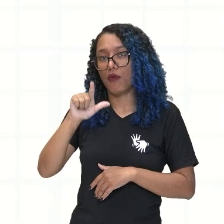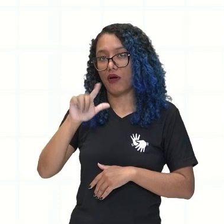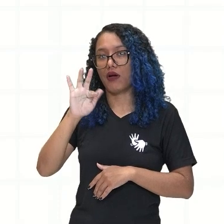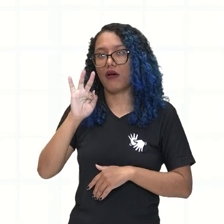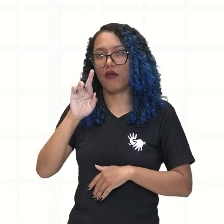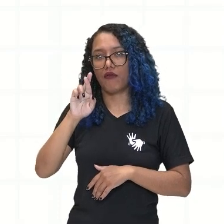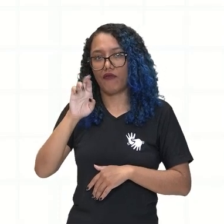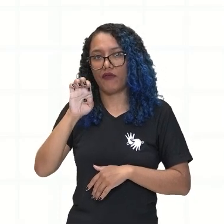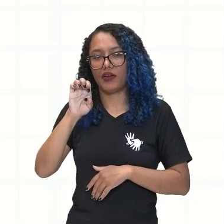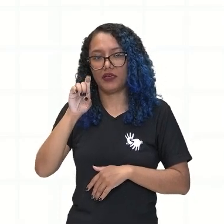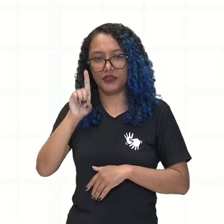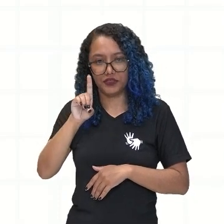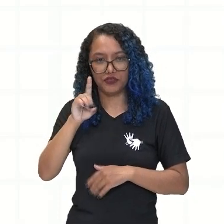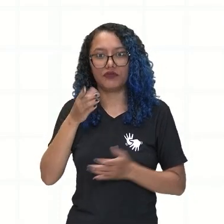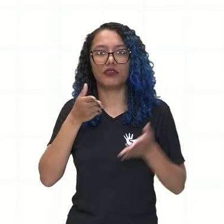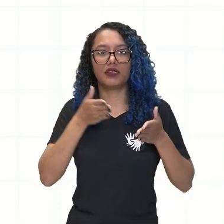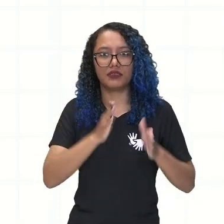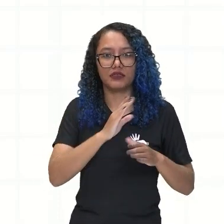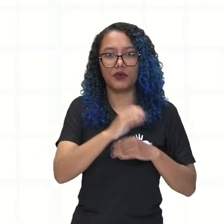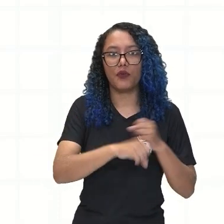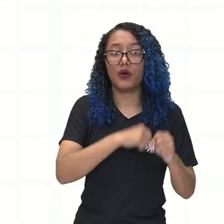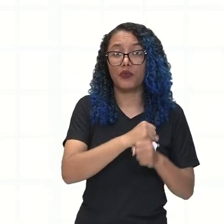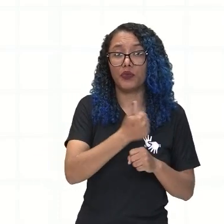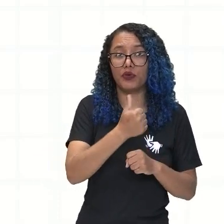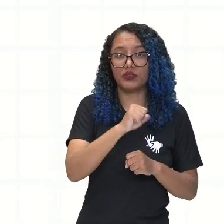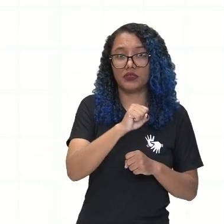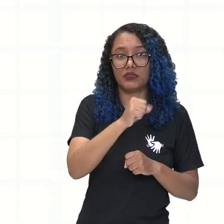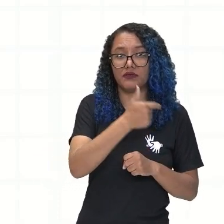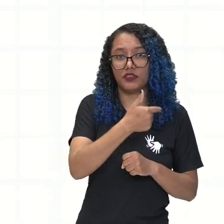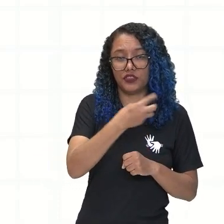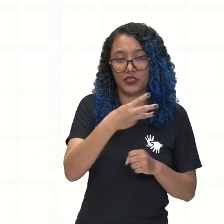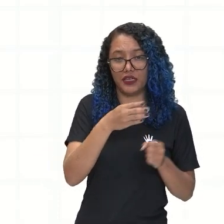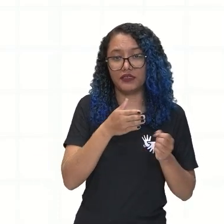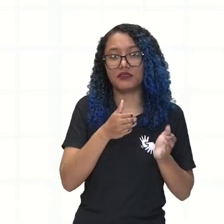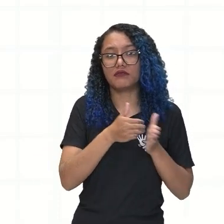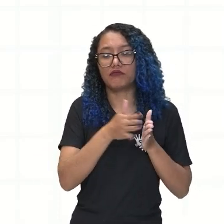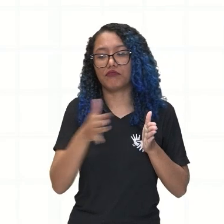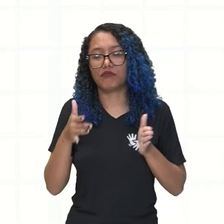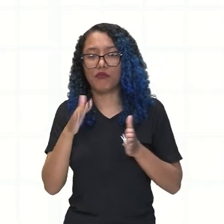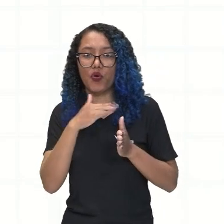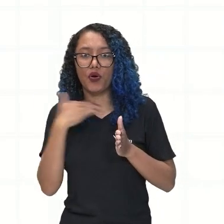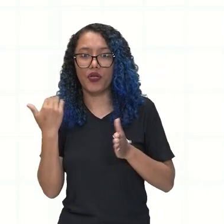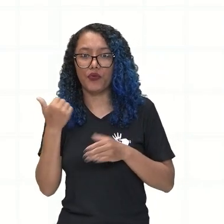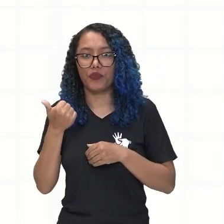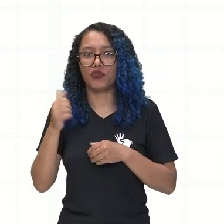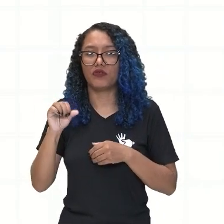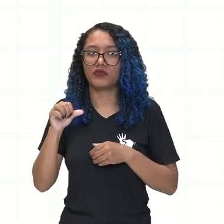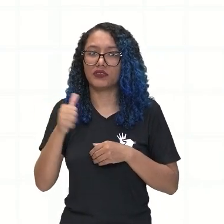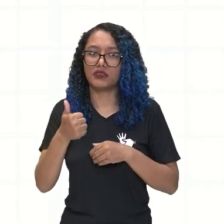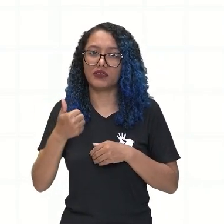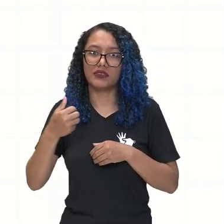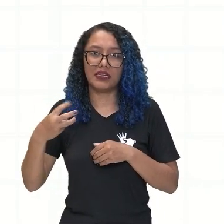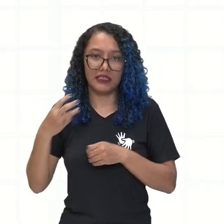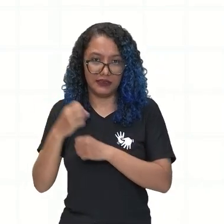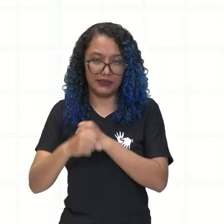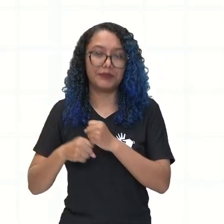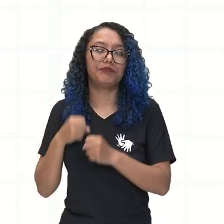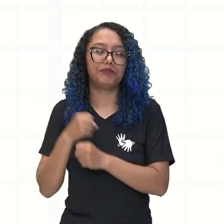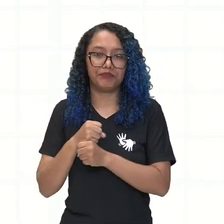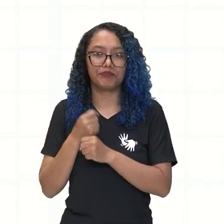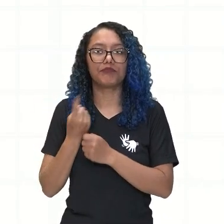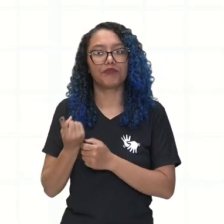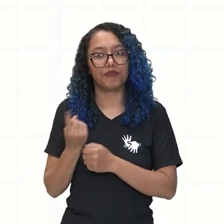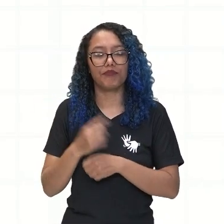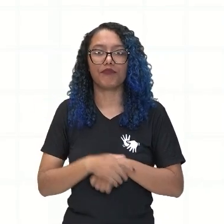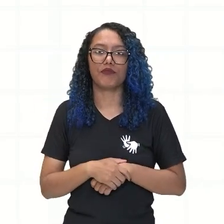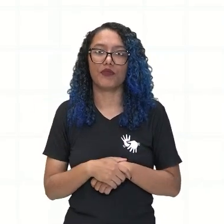nasceu em 1823 e morreu em 1913, então essa pesquisa foi feita por esse naturalista britânico, né? Então,